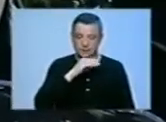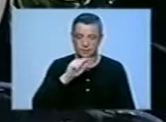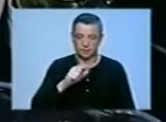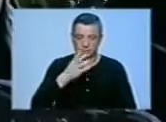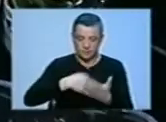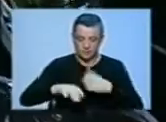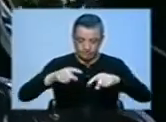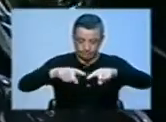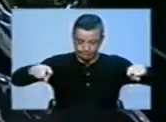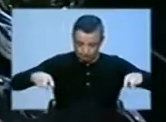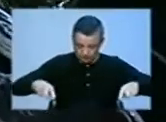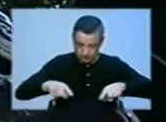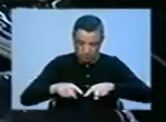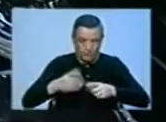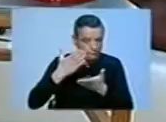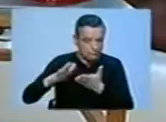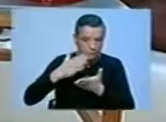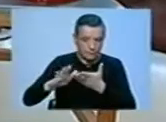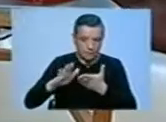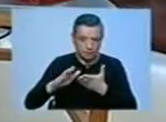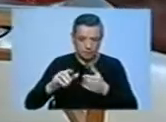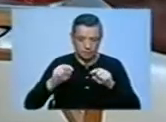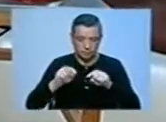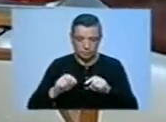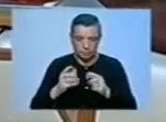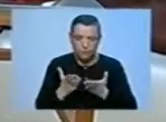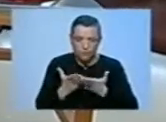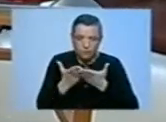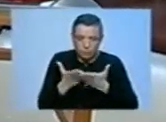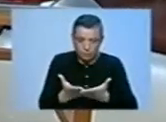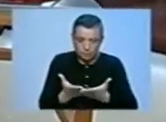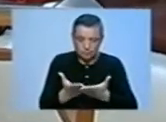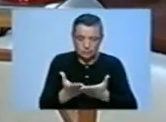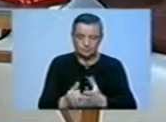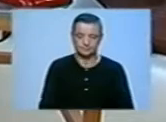tabuleiro que já não disputaram o chievo por valor no forno